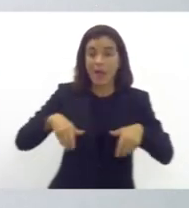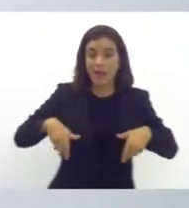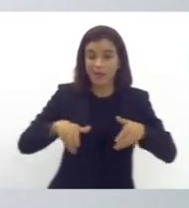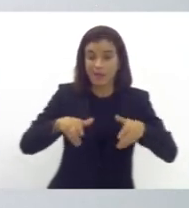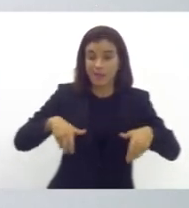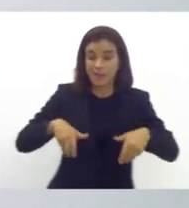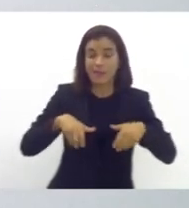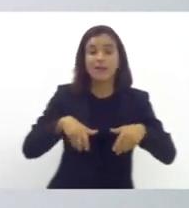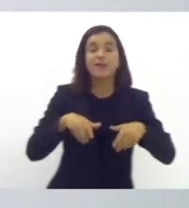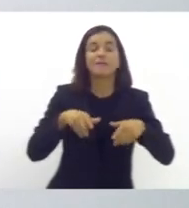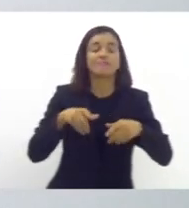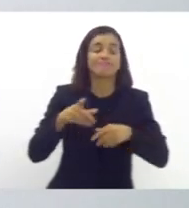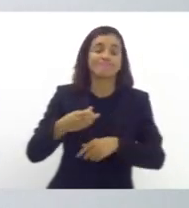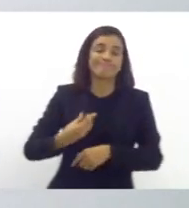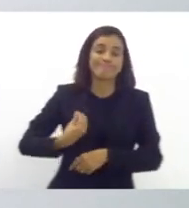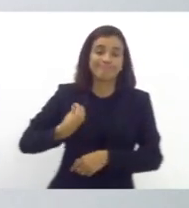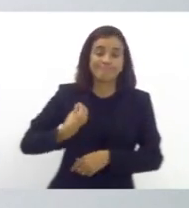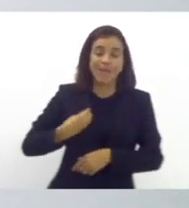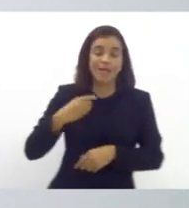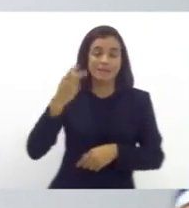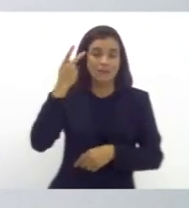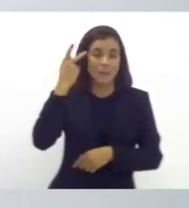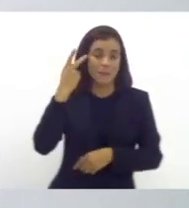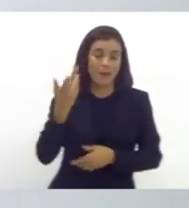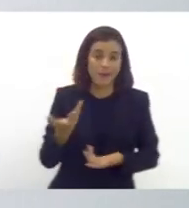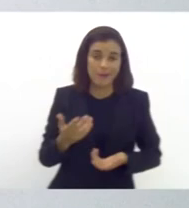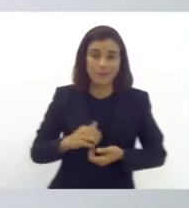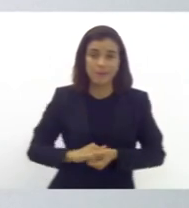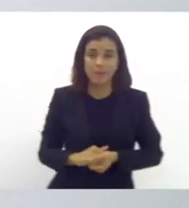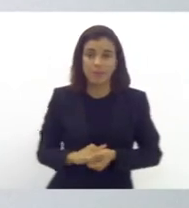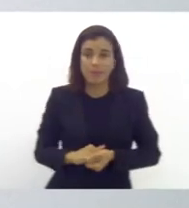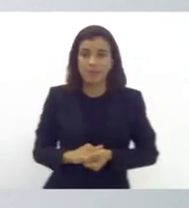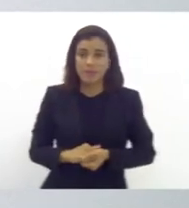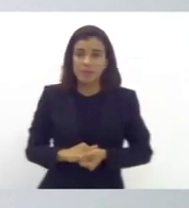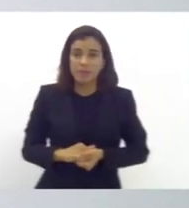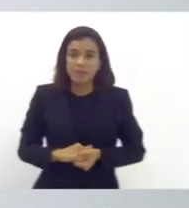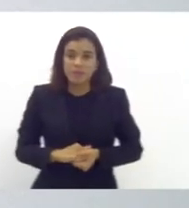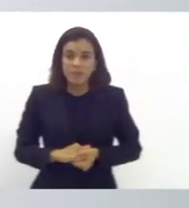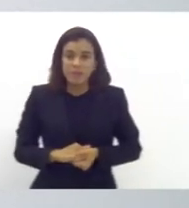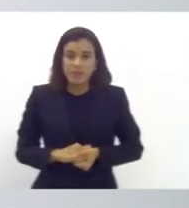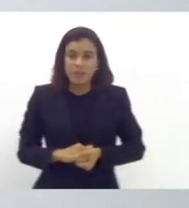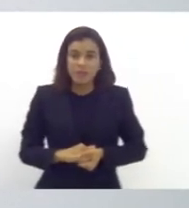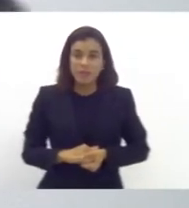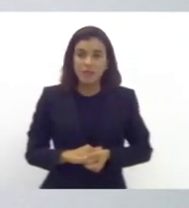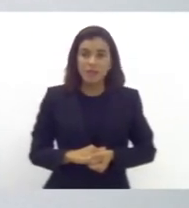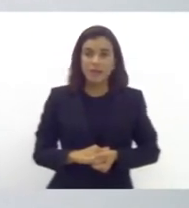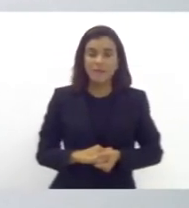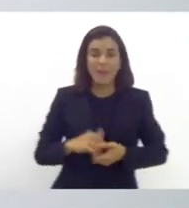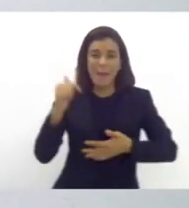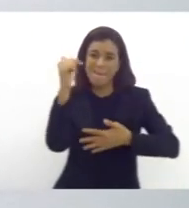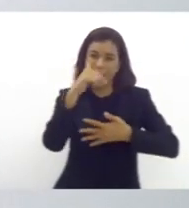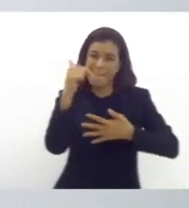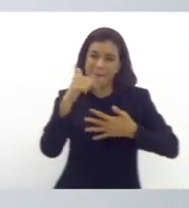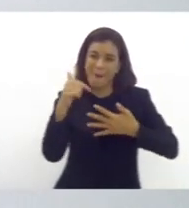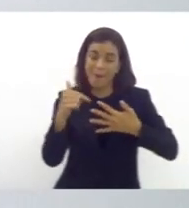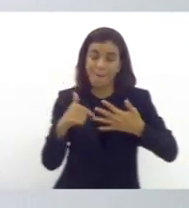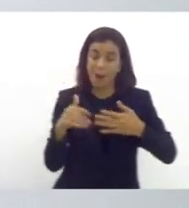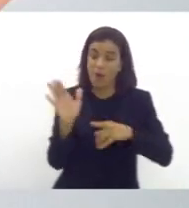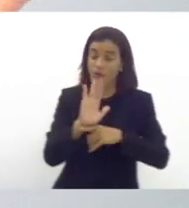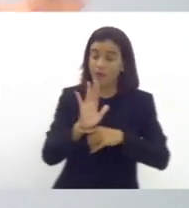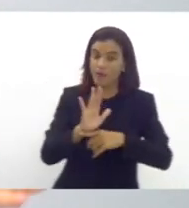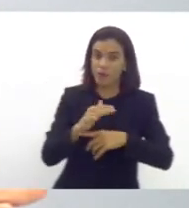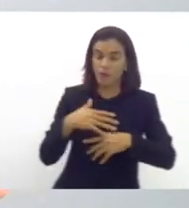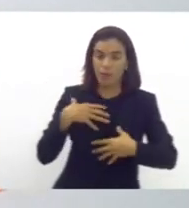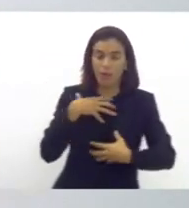São Paulo e ela lamentou muito não estar aqui presente e perdão tanta coisa para falar que o vídeo de fato mexeu com a